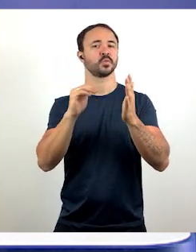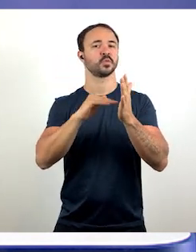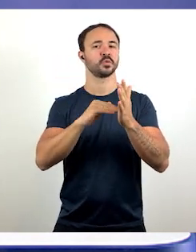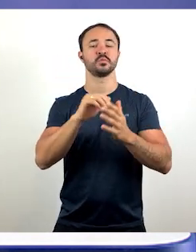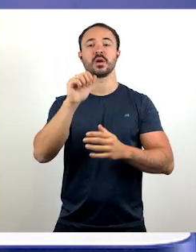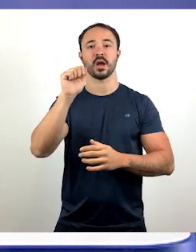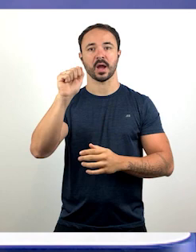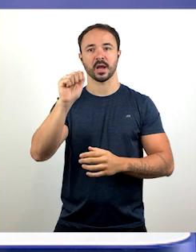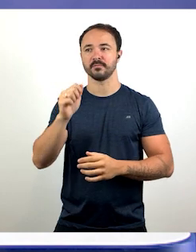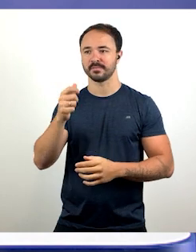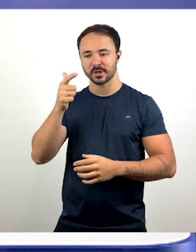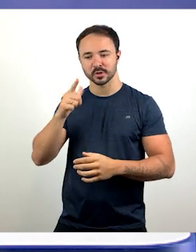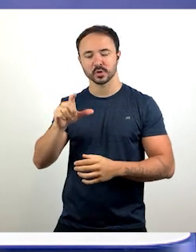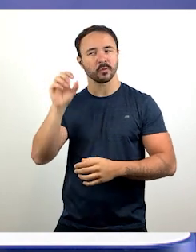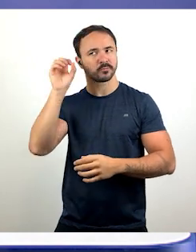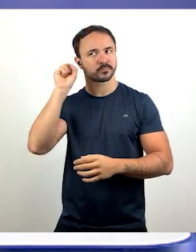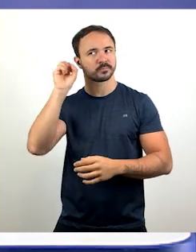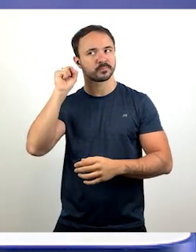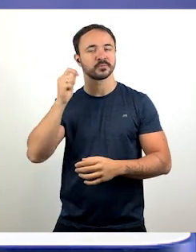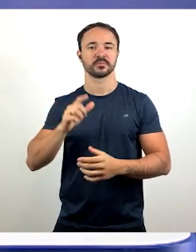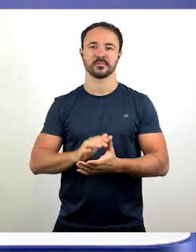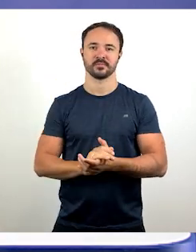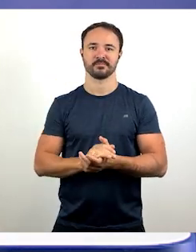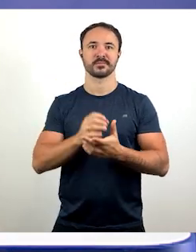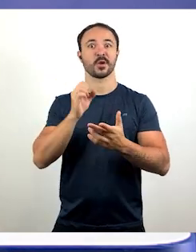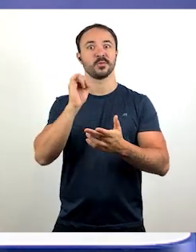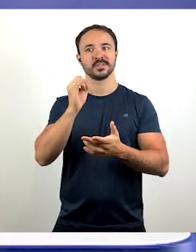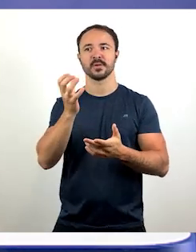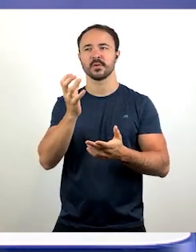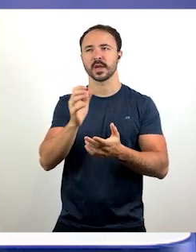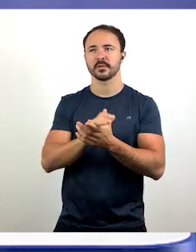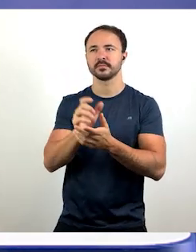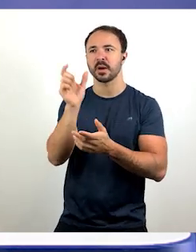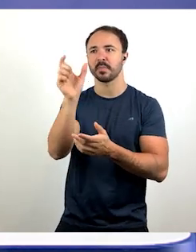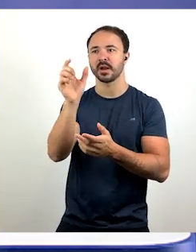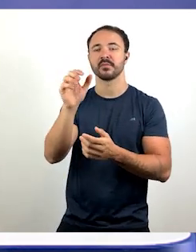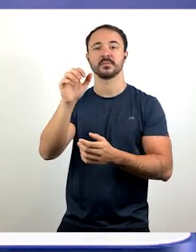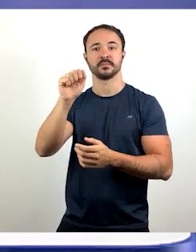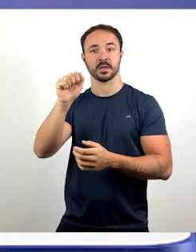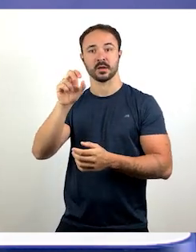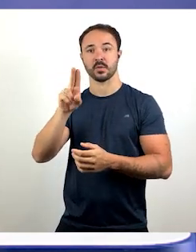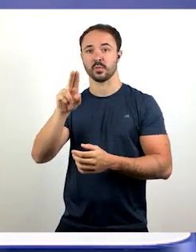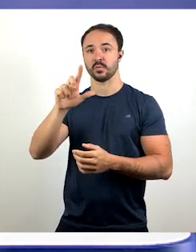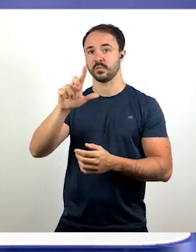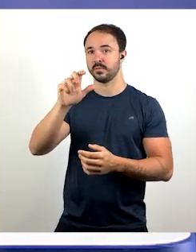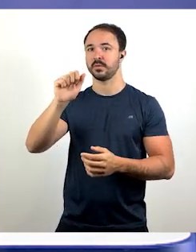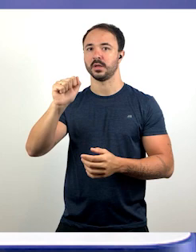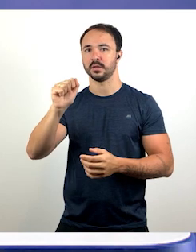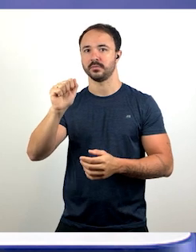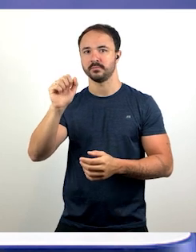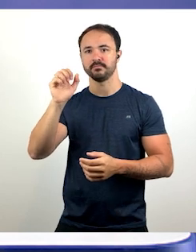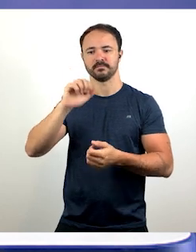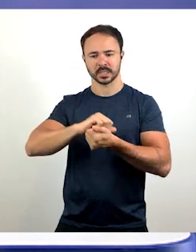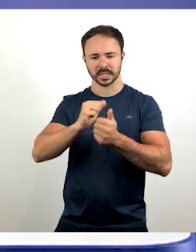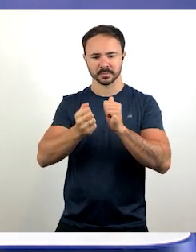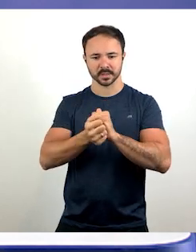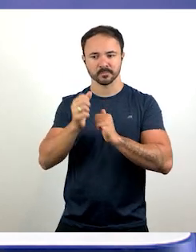novamente, ponto e arrastado. Então, quando eu quisesse escrever a palavra aula em Morse, ficaria desse jeito.